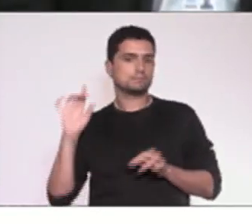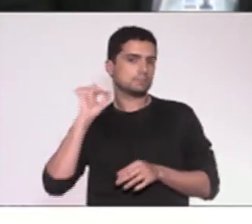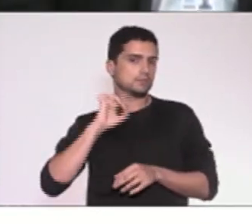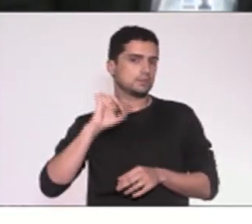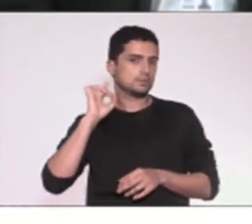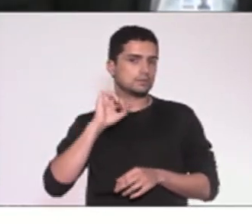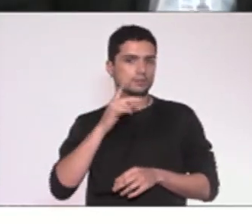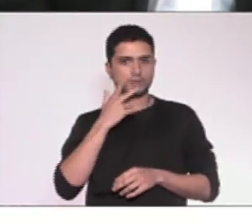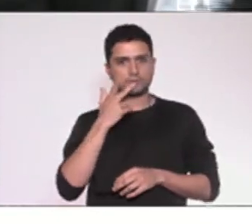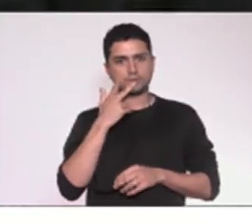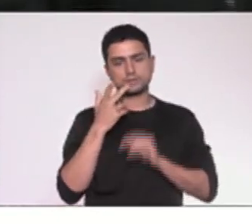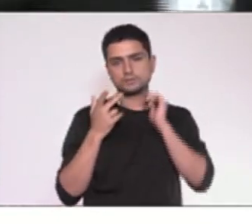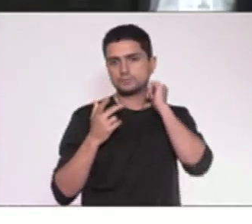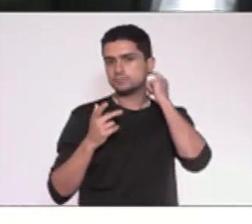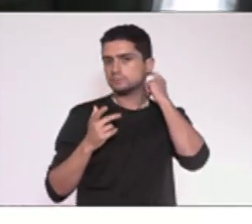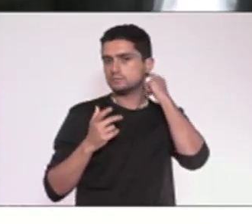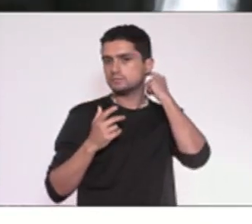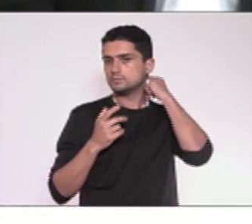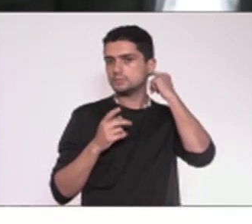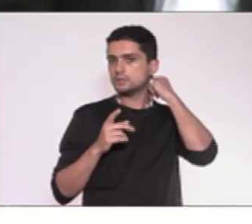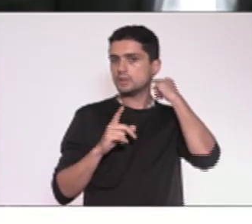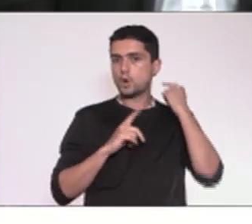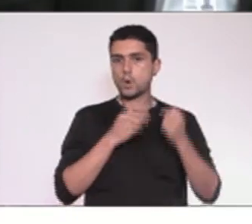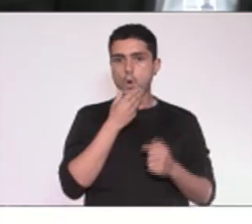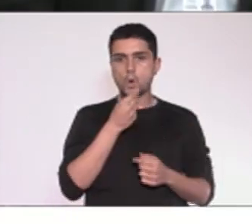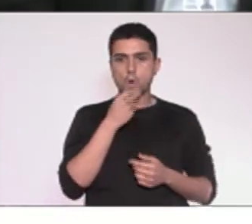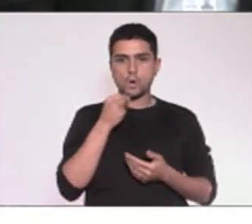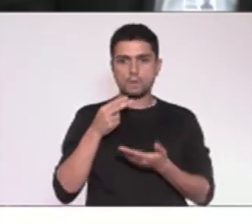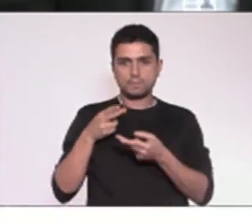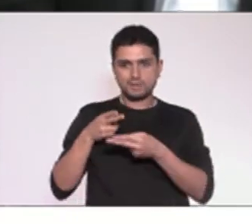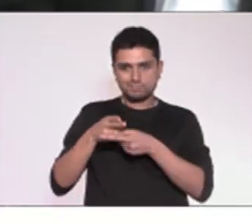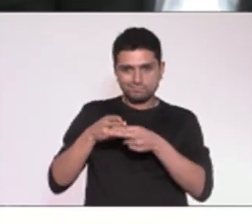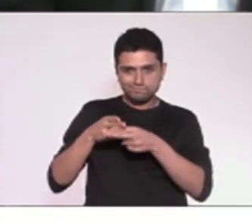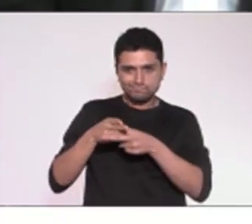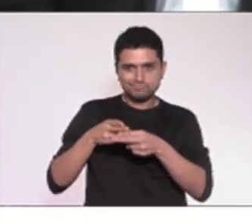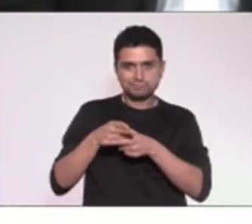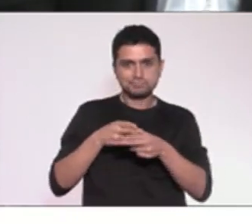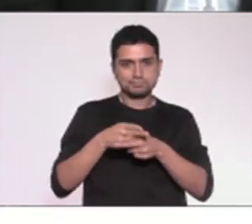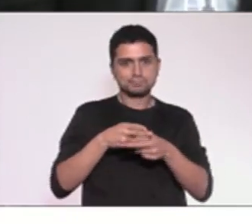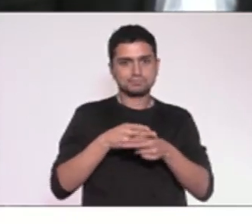que jogaram partes, do seu cadáver para que servisse de exemplo a todos.